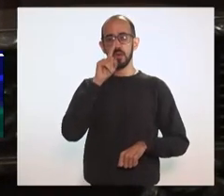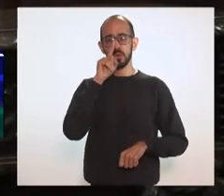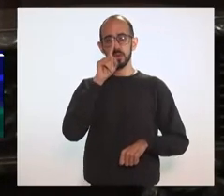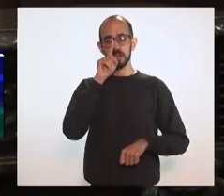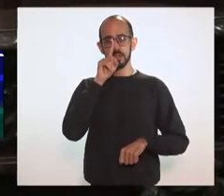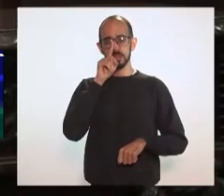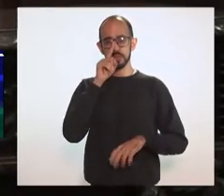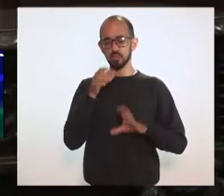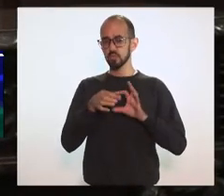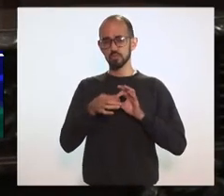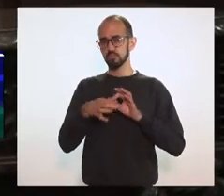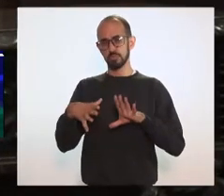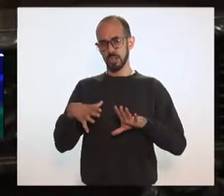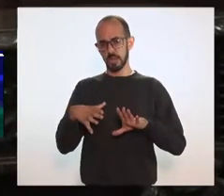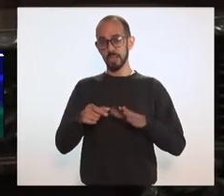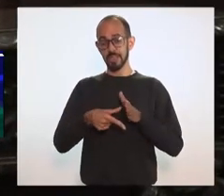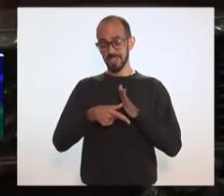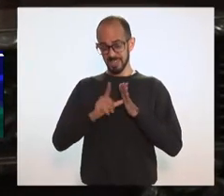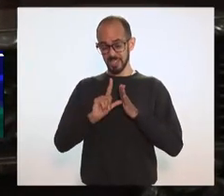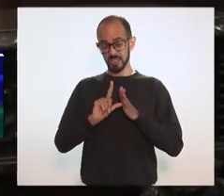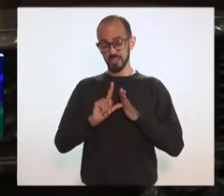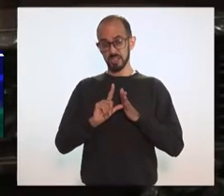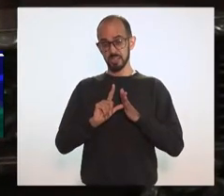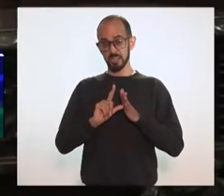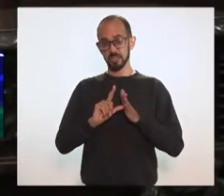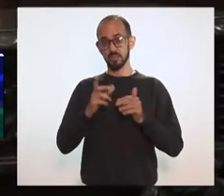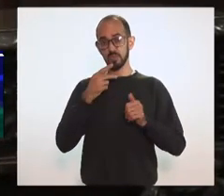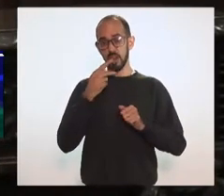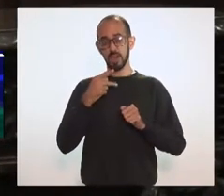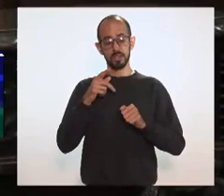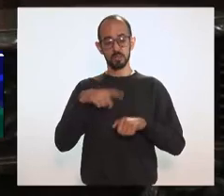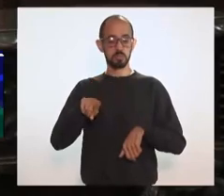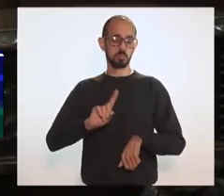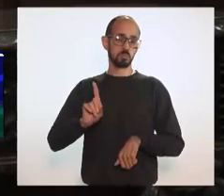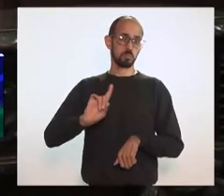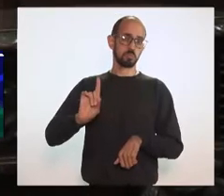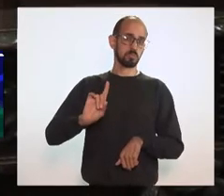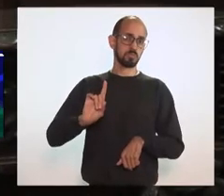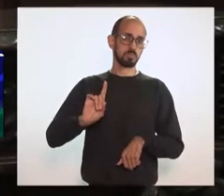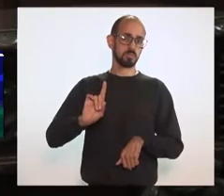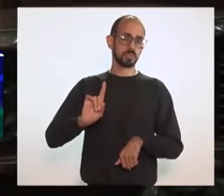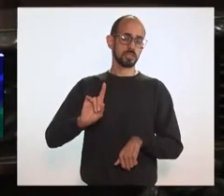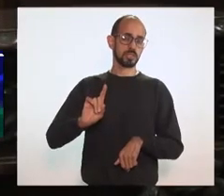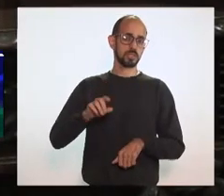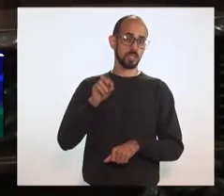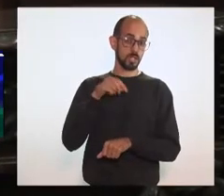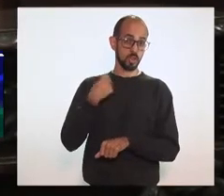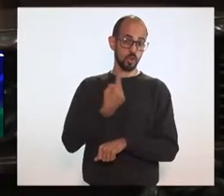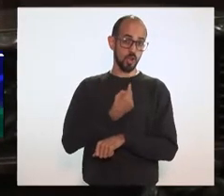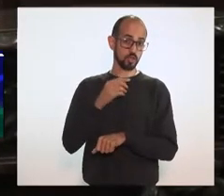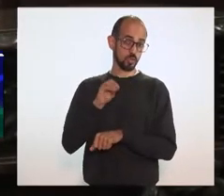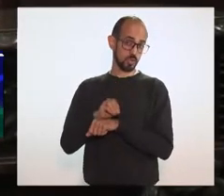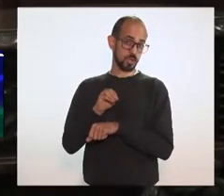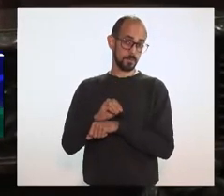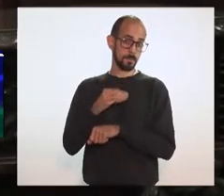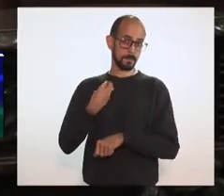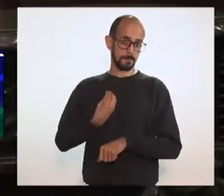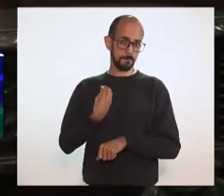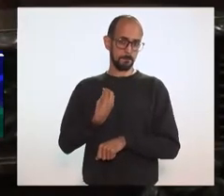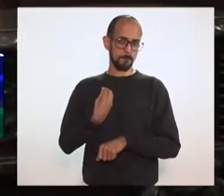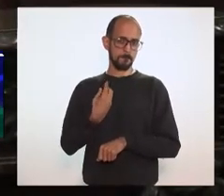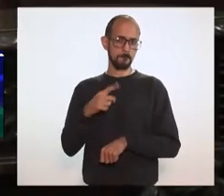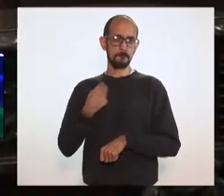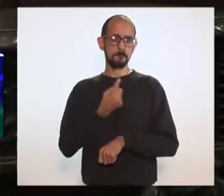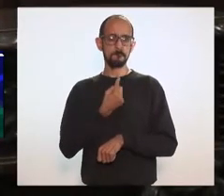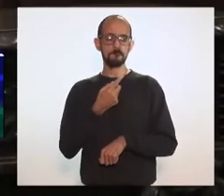E antes que alguém venha dizer aqui que não precisamos preservamos as vidas, a gente fala que sim,